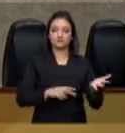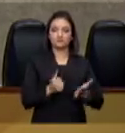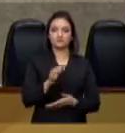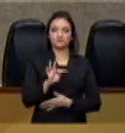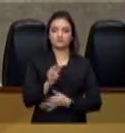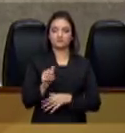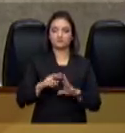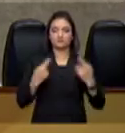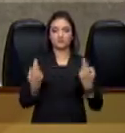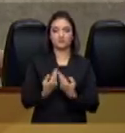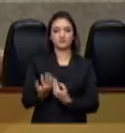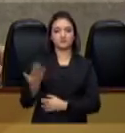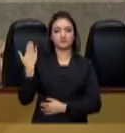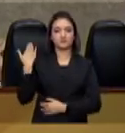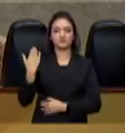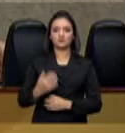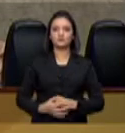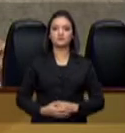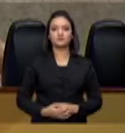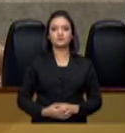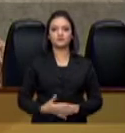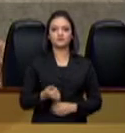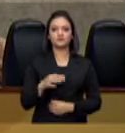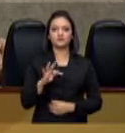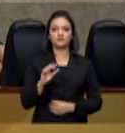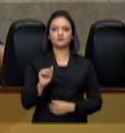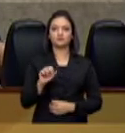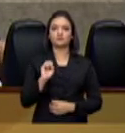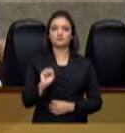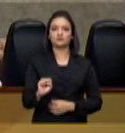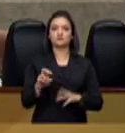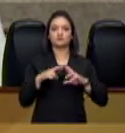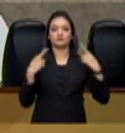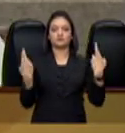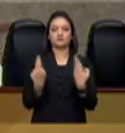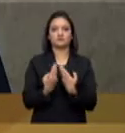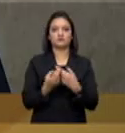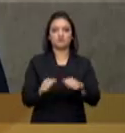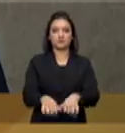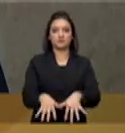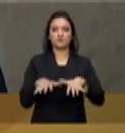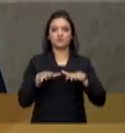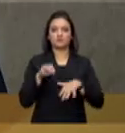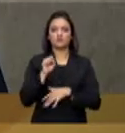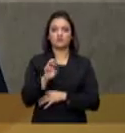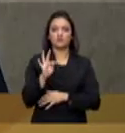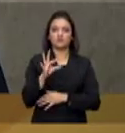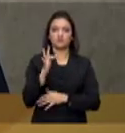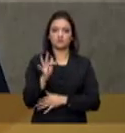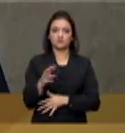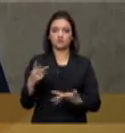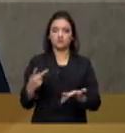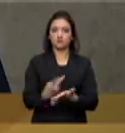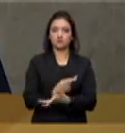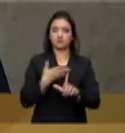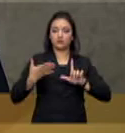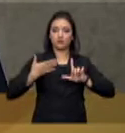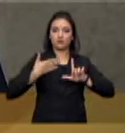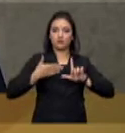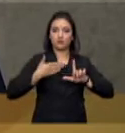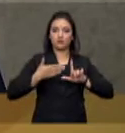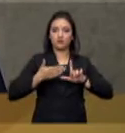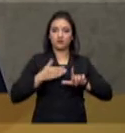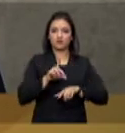sessão anterior. Ata da 8ª sessão ordinária do Plenário do Supremo Tribunal Federal, realizada por